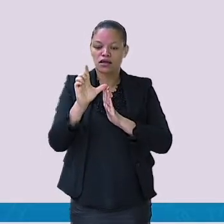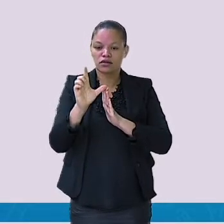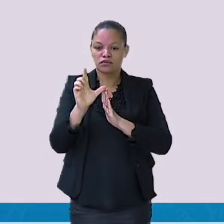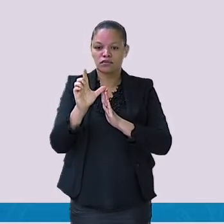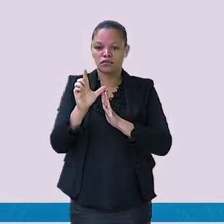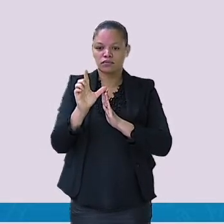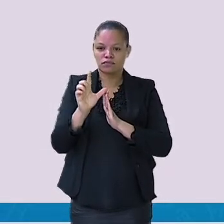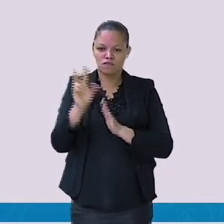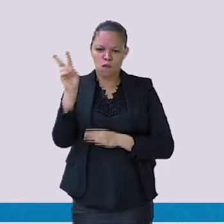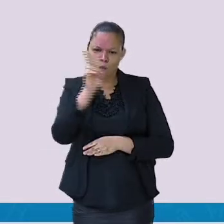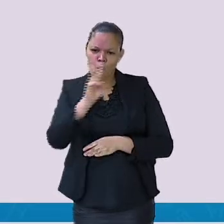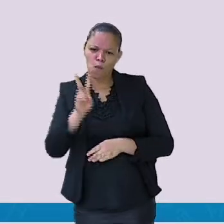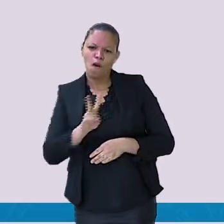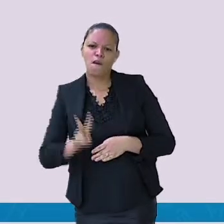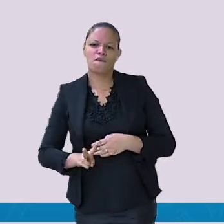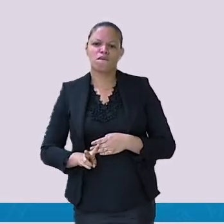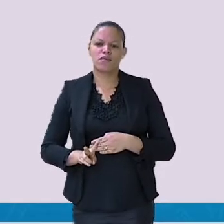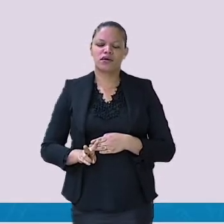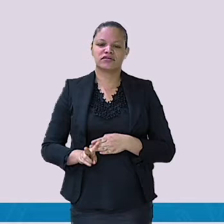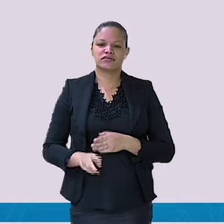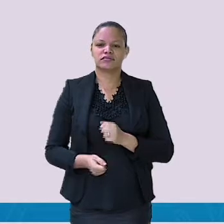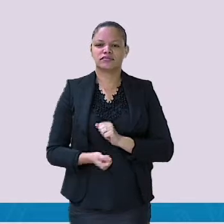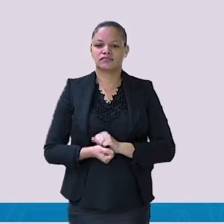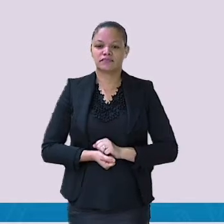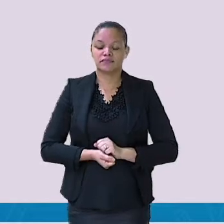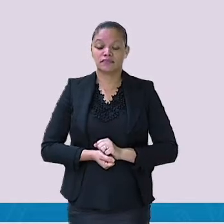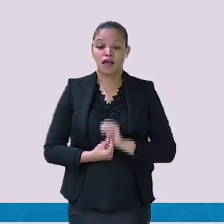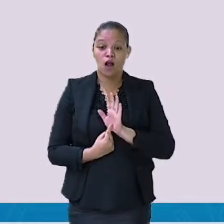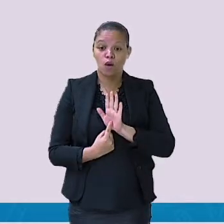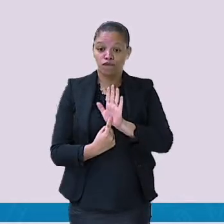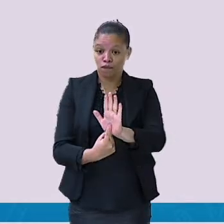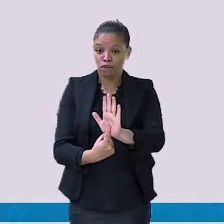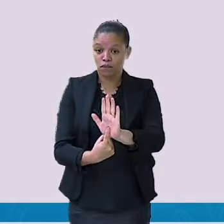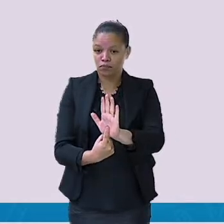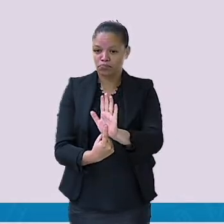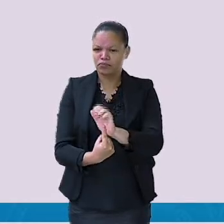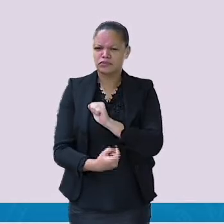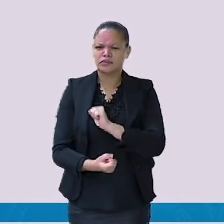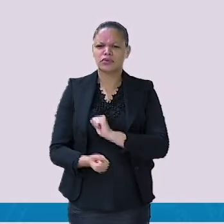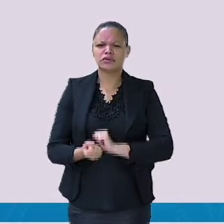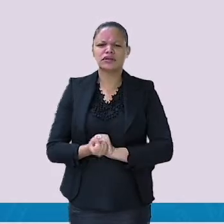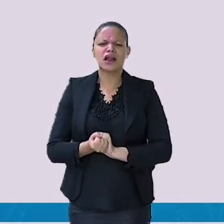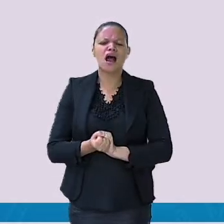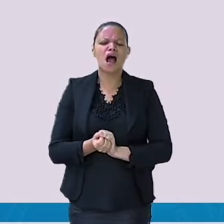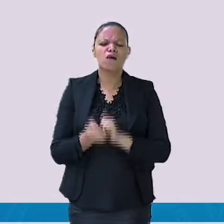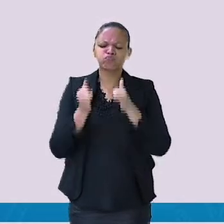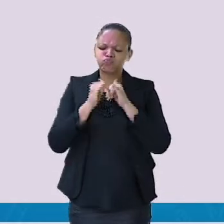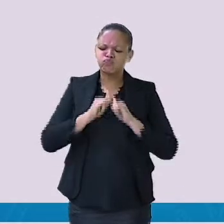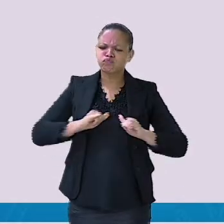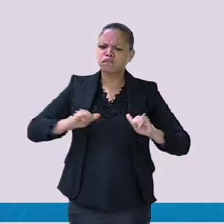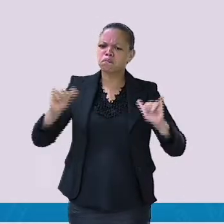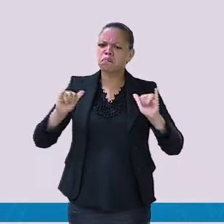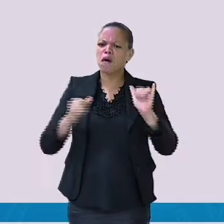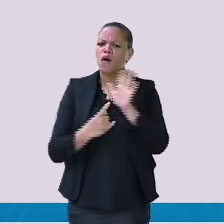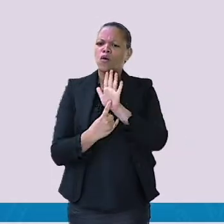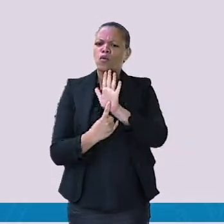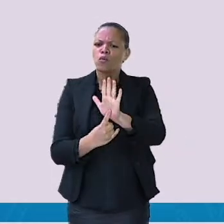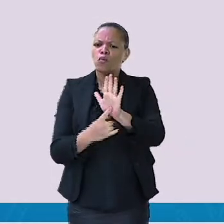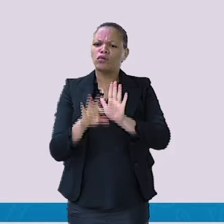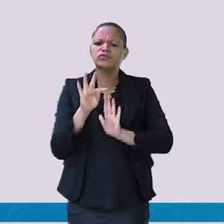aparecem, que é os 125 quilos, que é a quantidade que